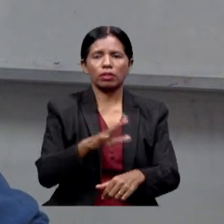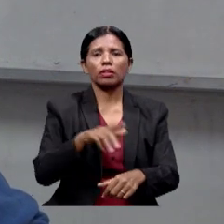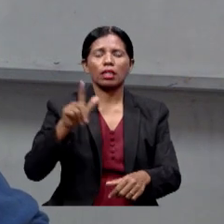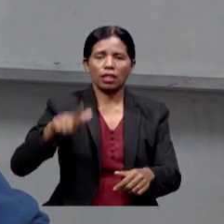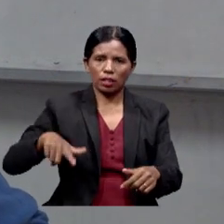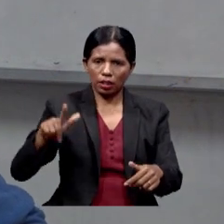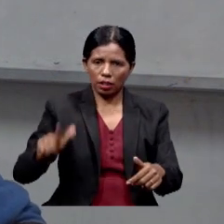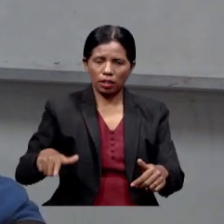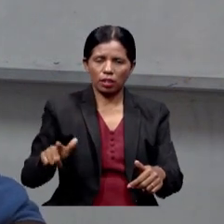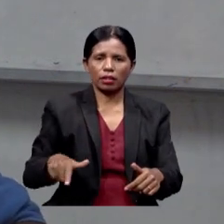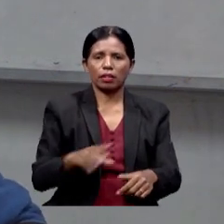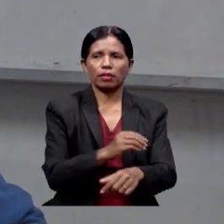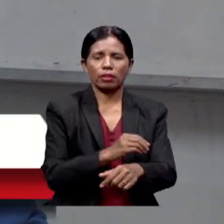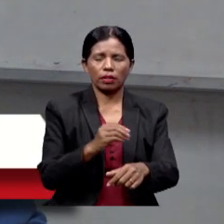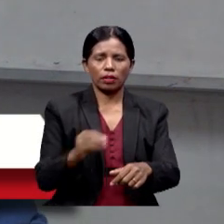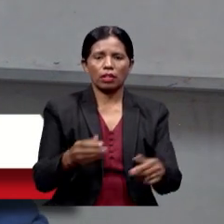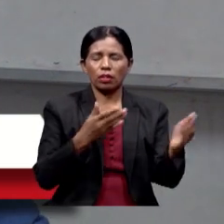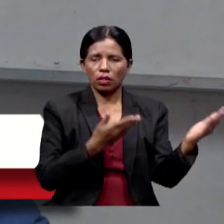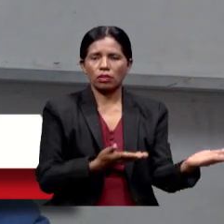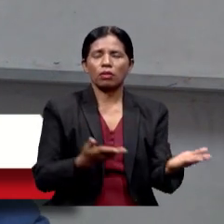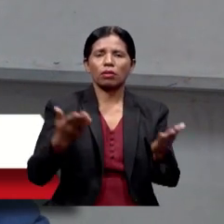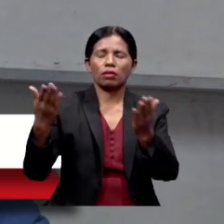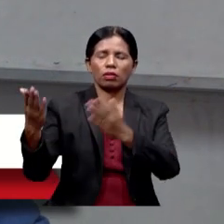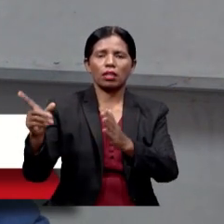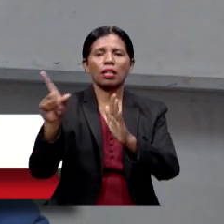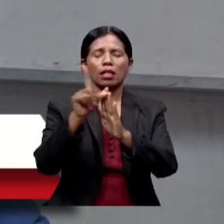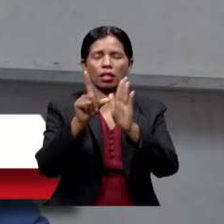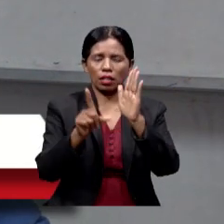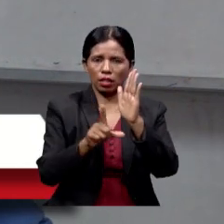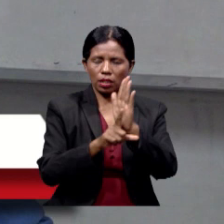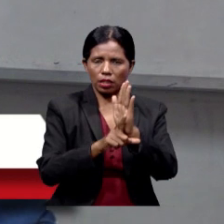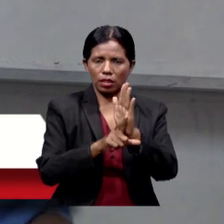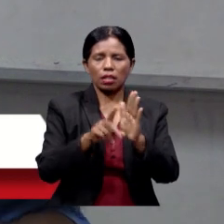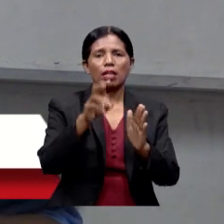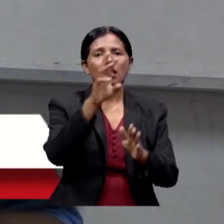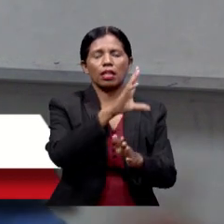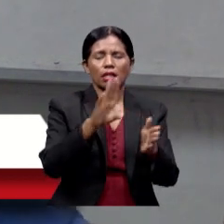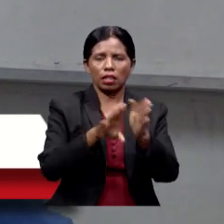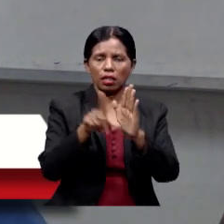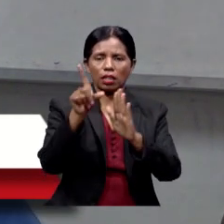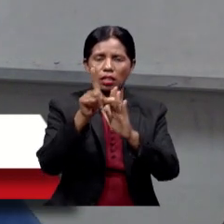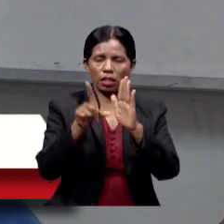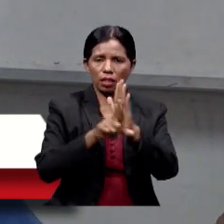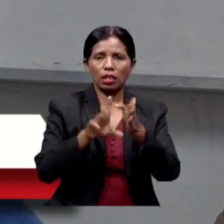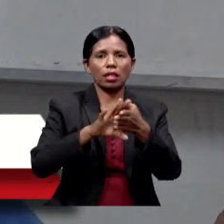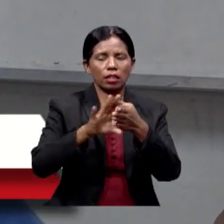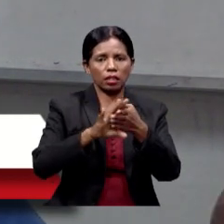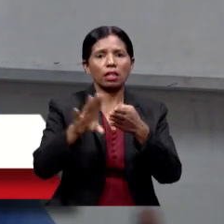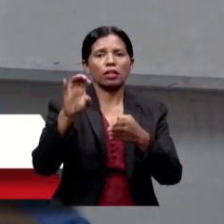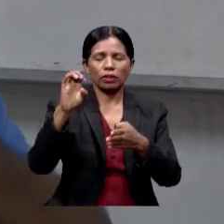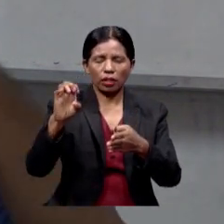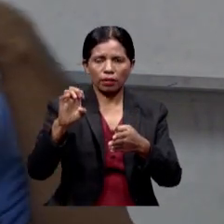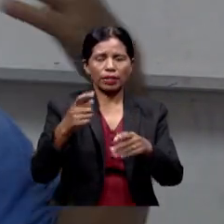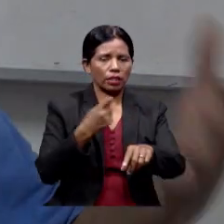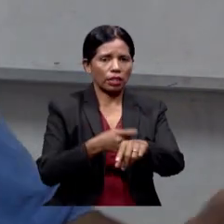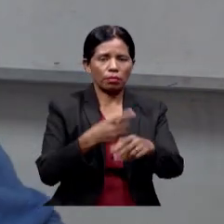atrasa a tu submete revisão ba lei eleitoral. Atrasa, durante tempo bar, se la halbo tida.